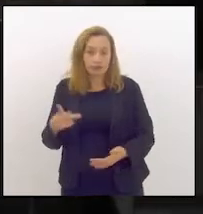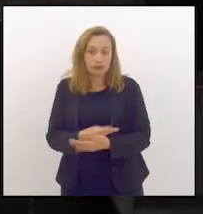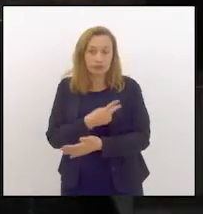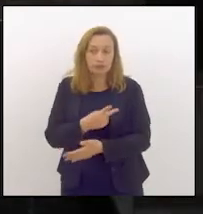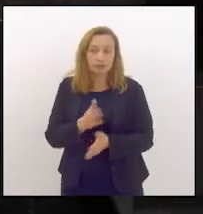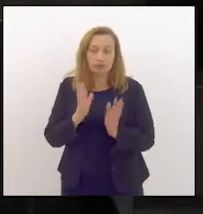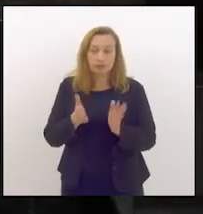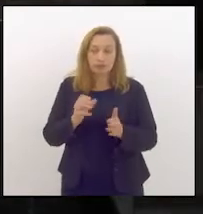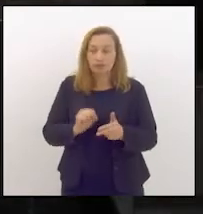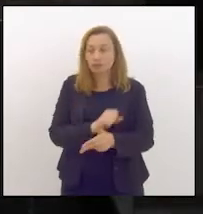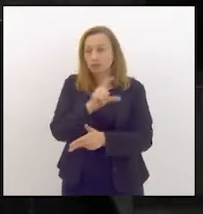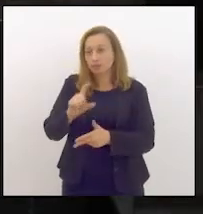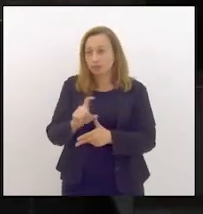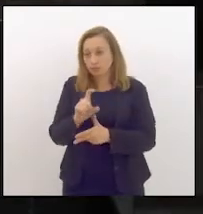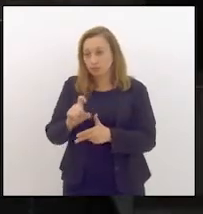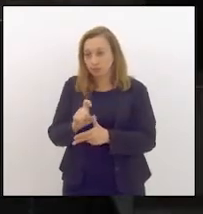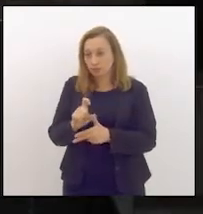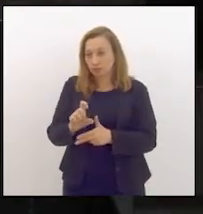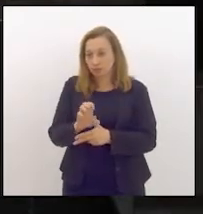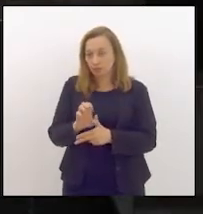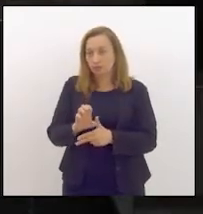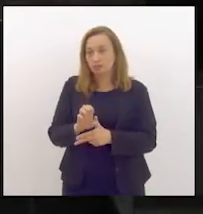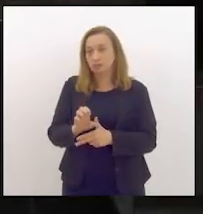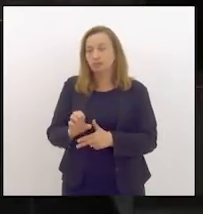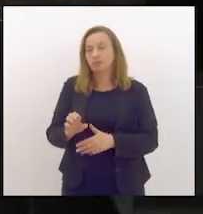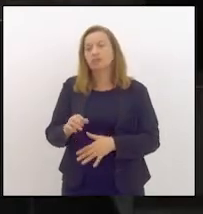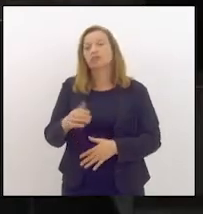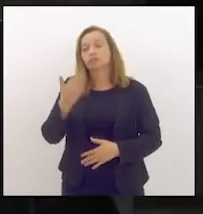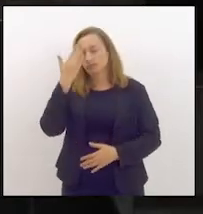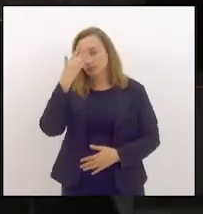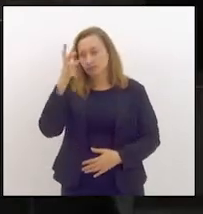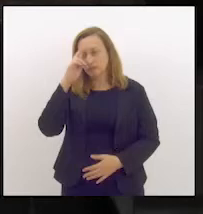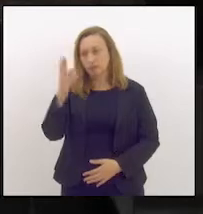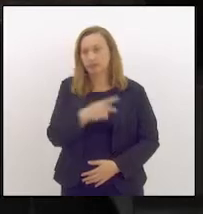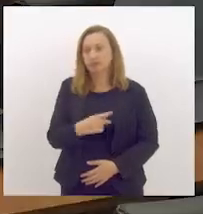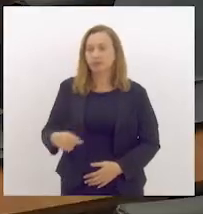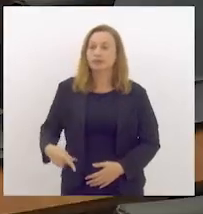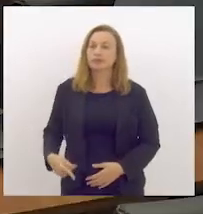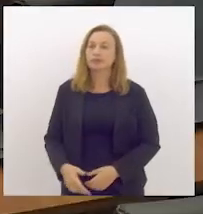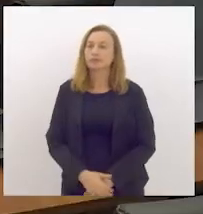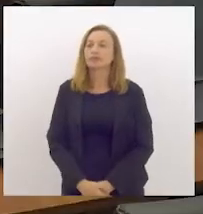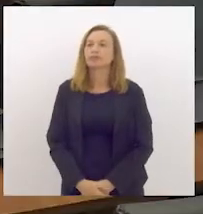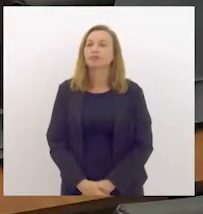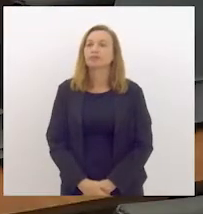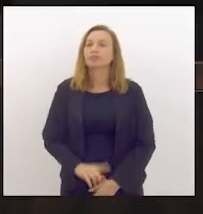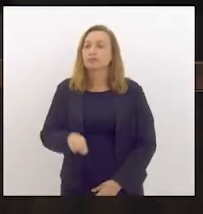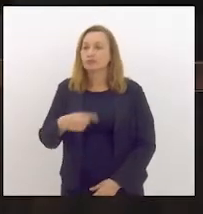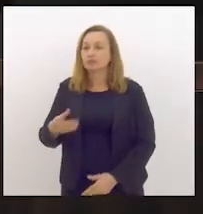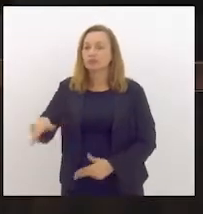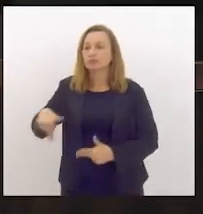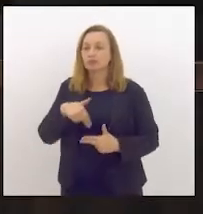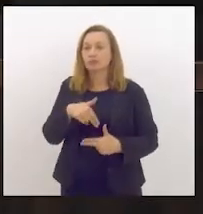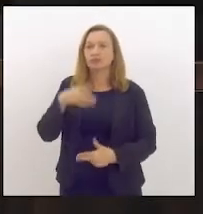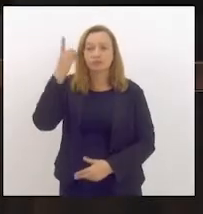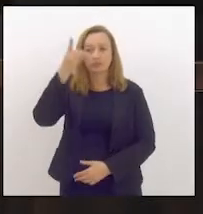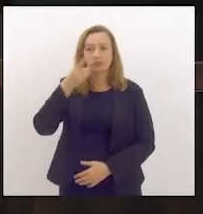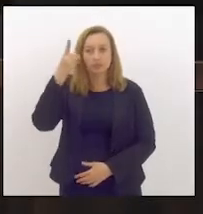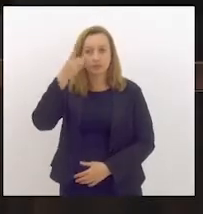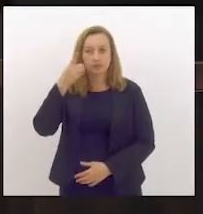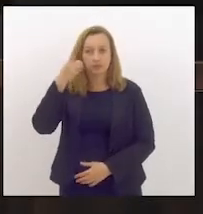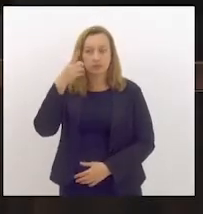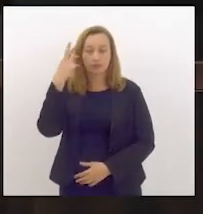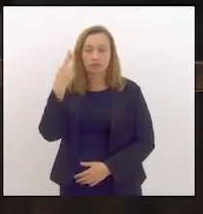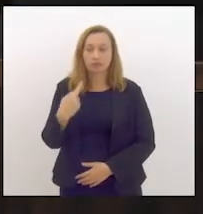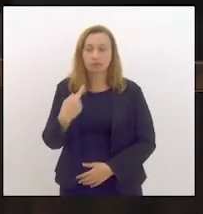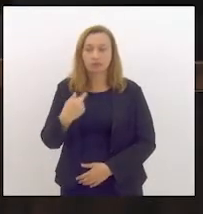no Poder Executivo Fluminense Muito obrigado senhora presidente o próximo orador inscrito é a nobre deputada